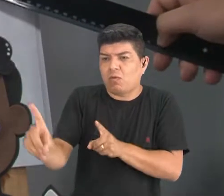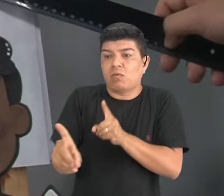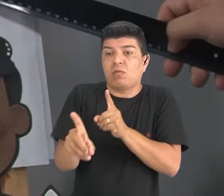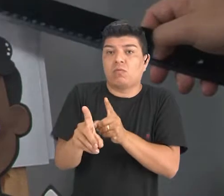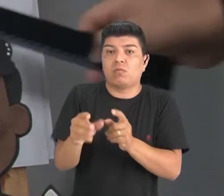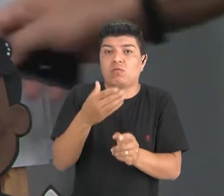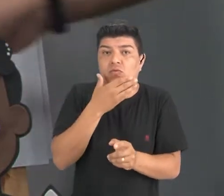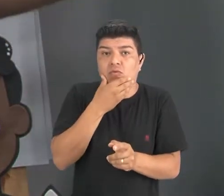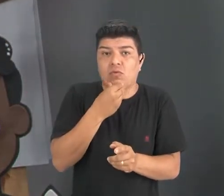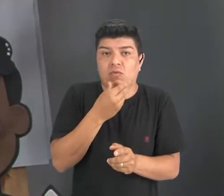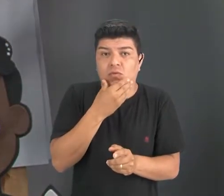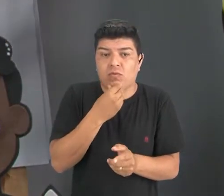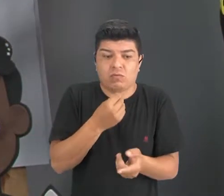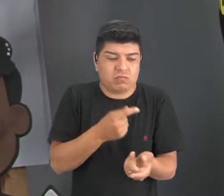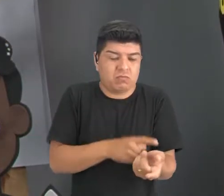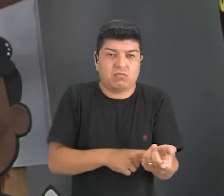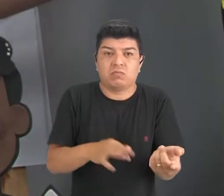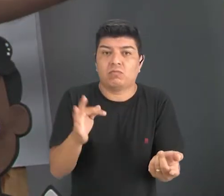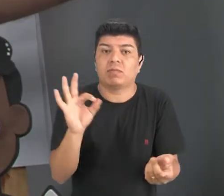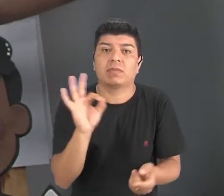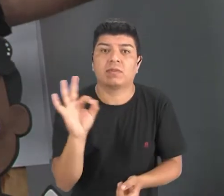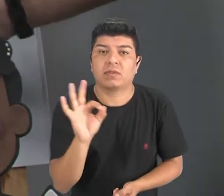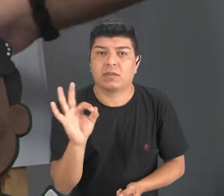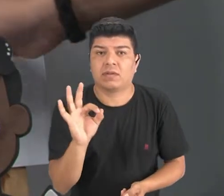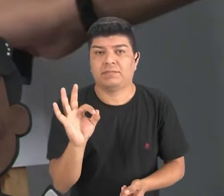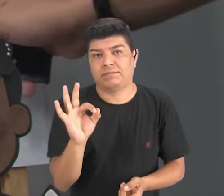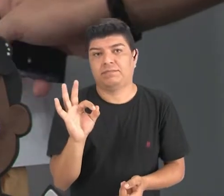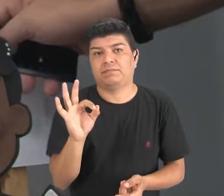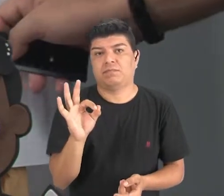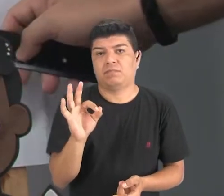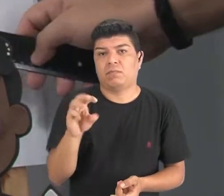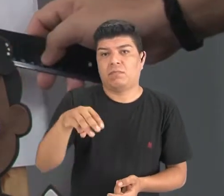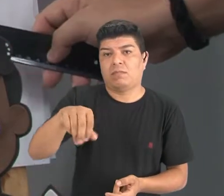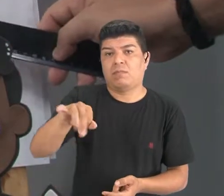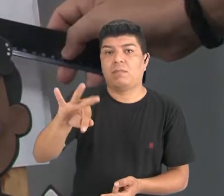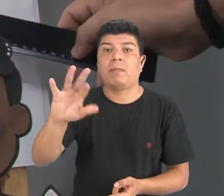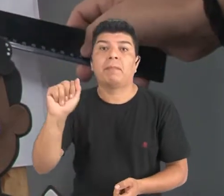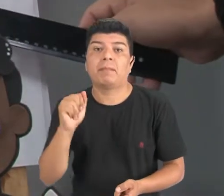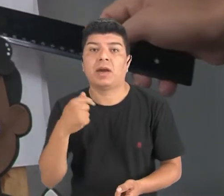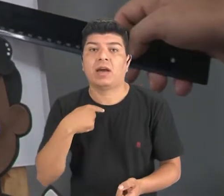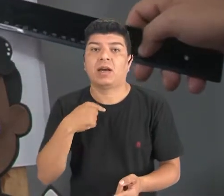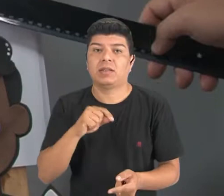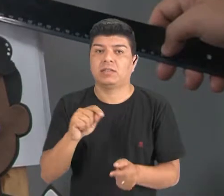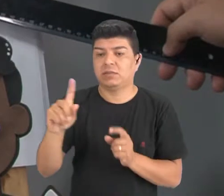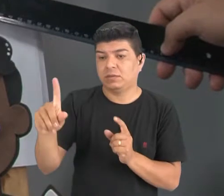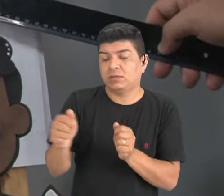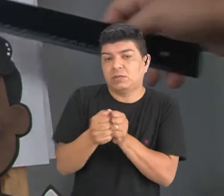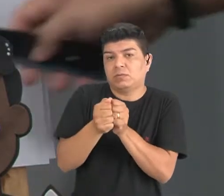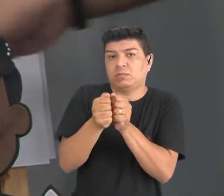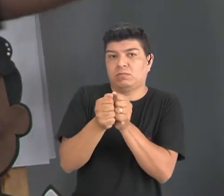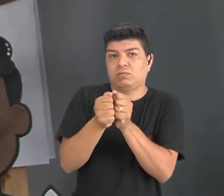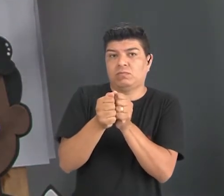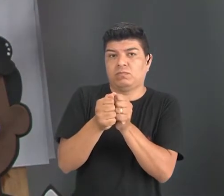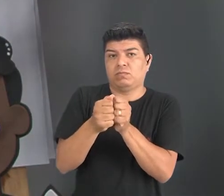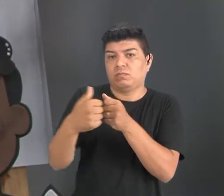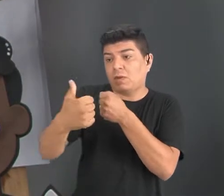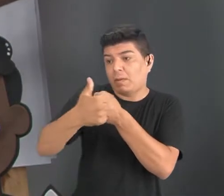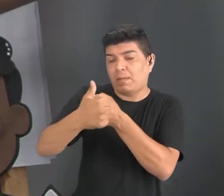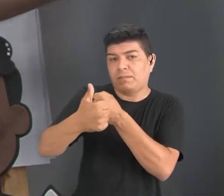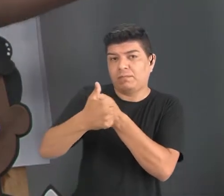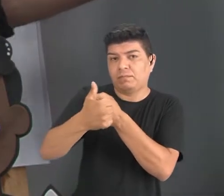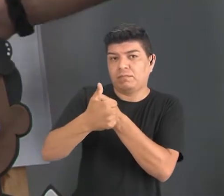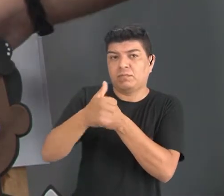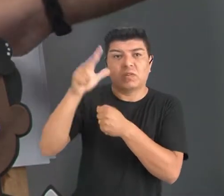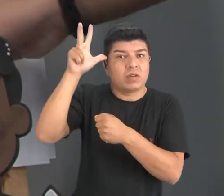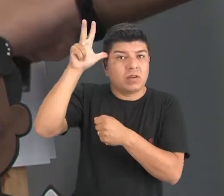sem nenhum ferimento, a Virgem Maria do seu lado e o cavalo baio.